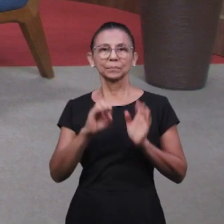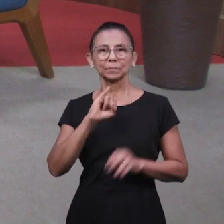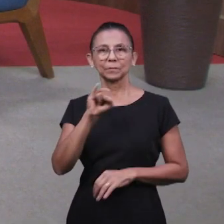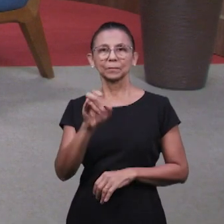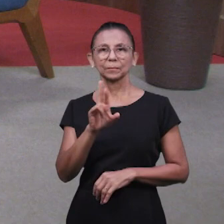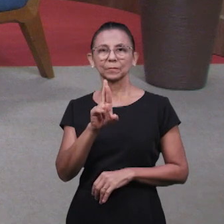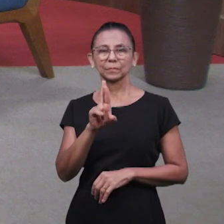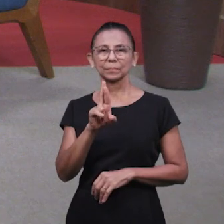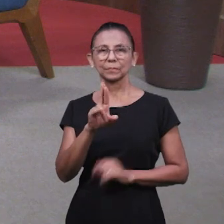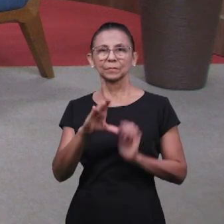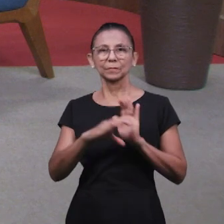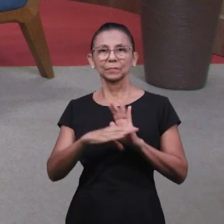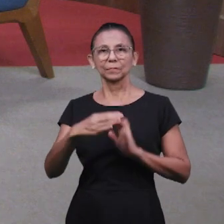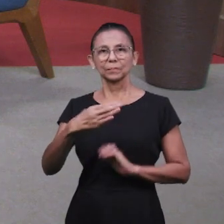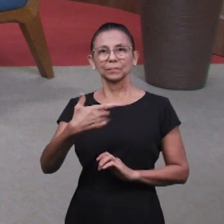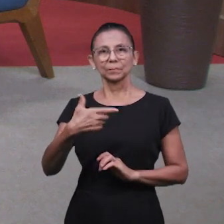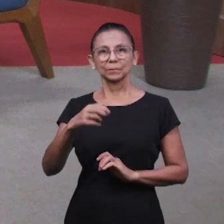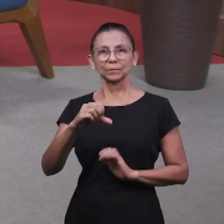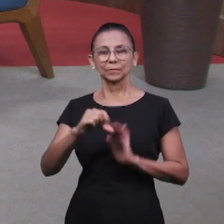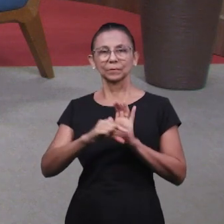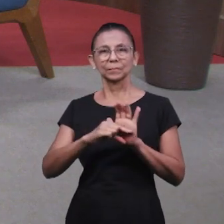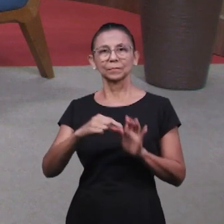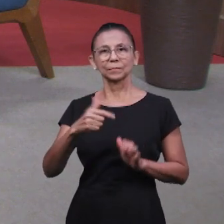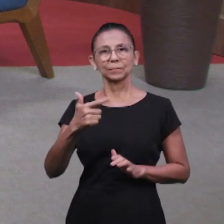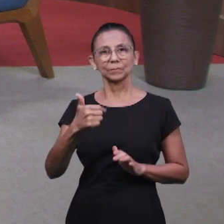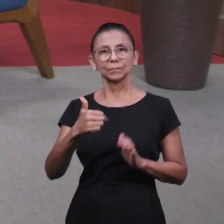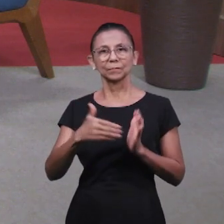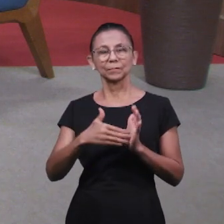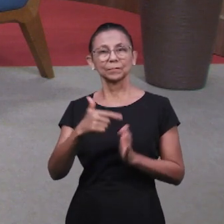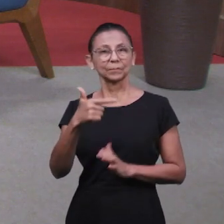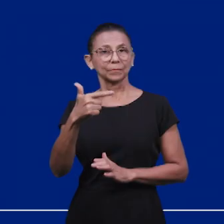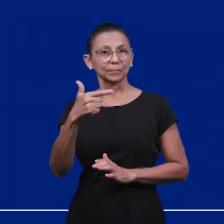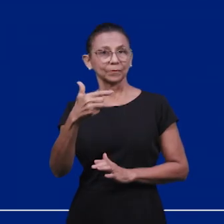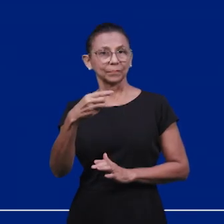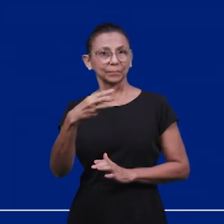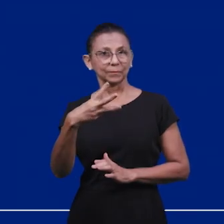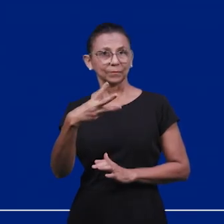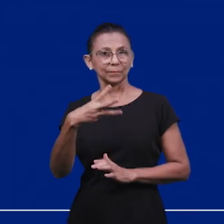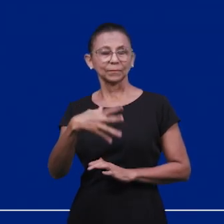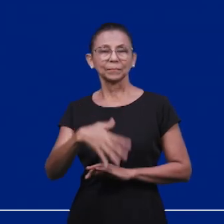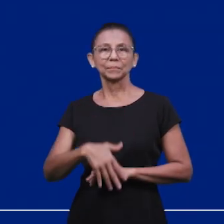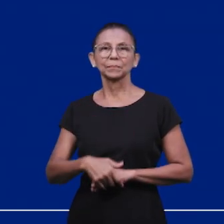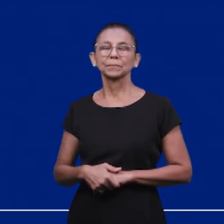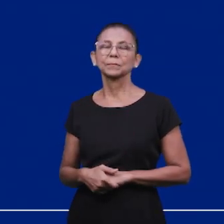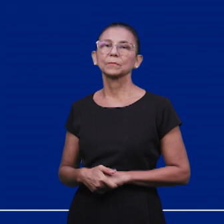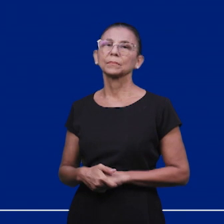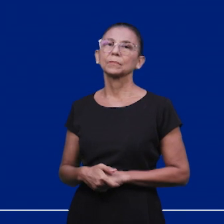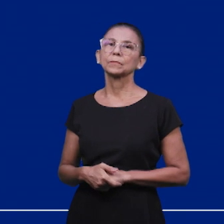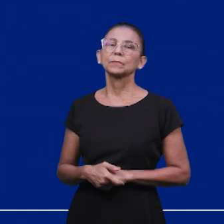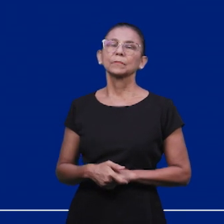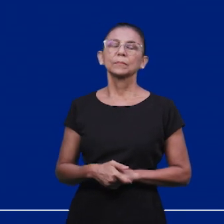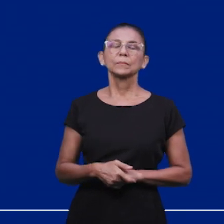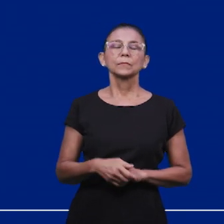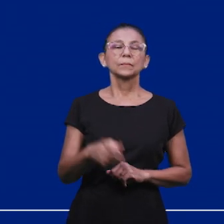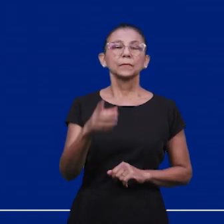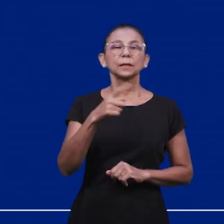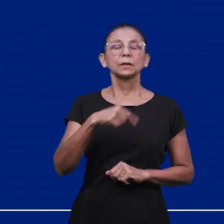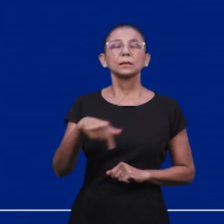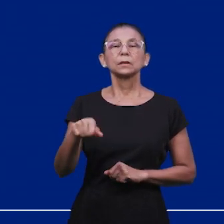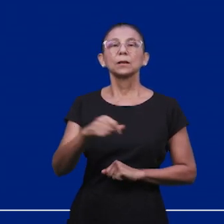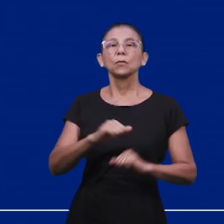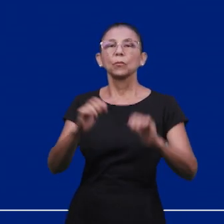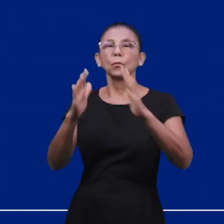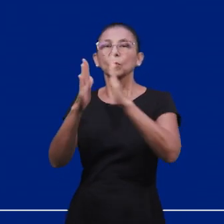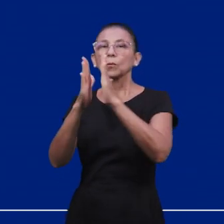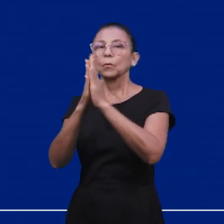fala sobre isso? Jeremias capítulo 29, versos 12 e 13, diz assim: então me invocareis, e ireis,